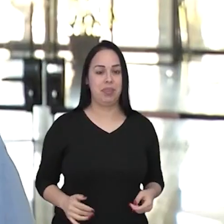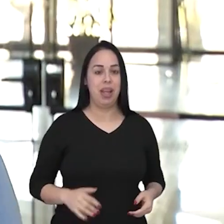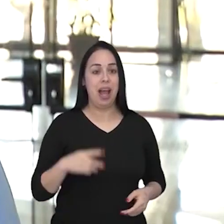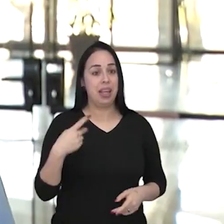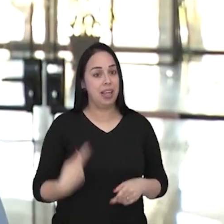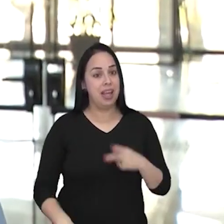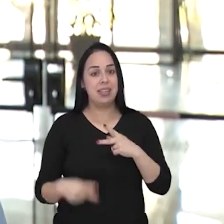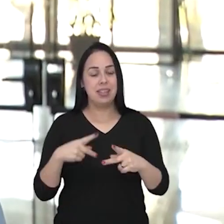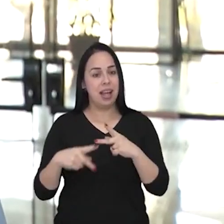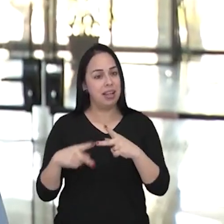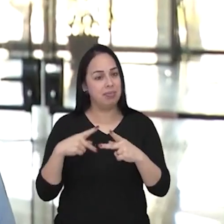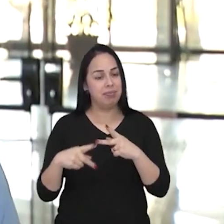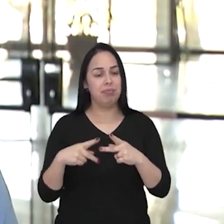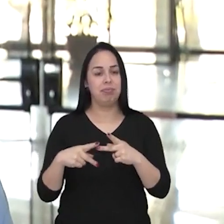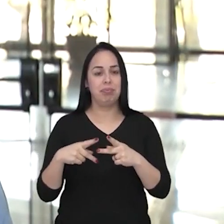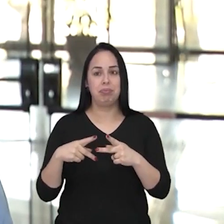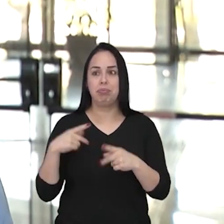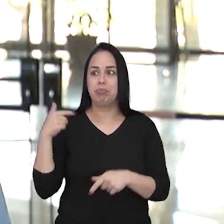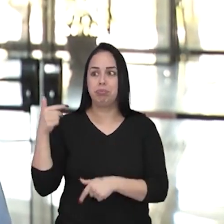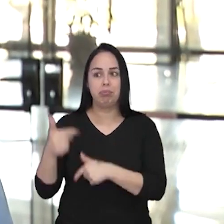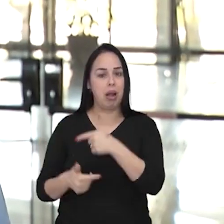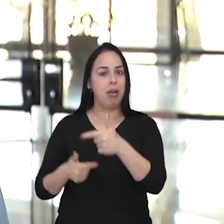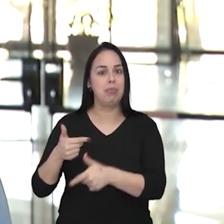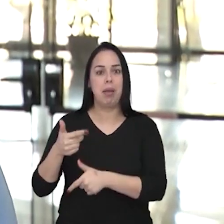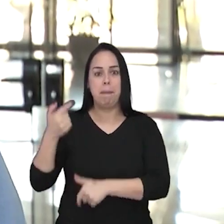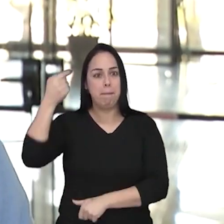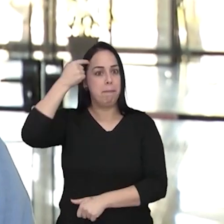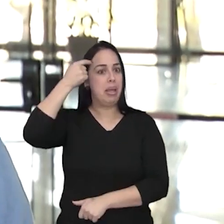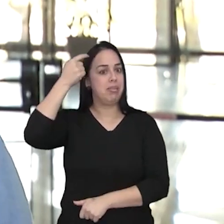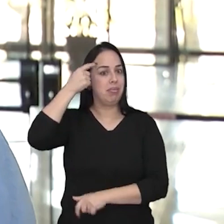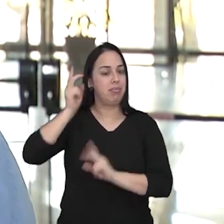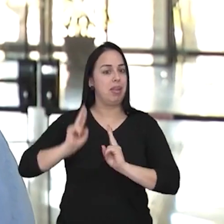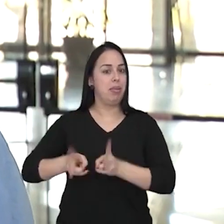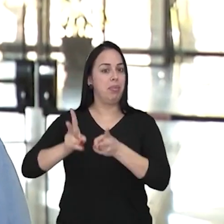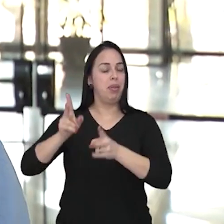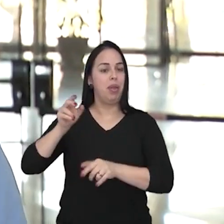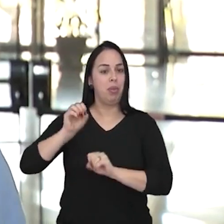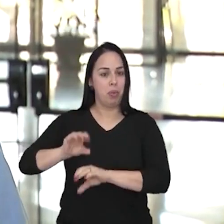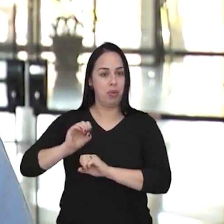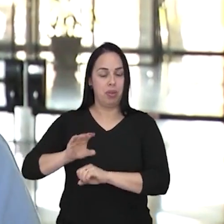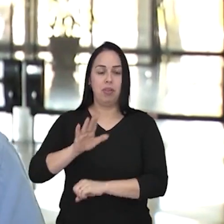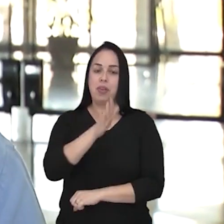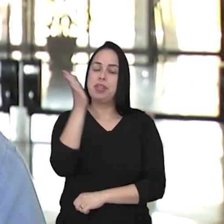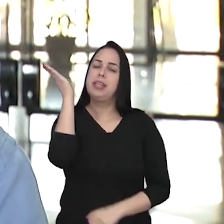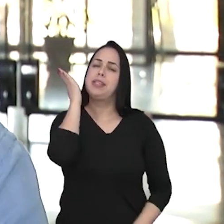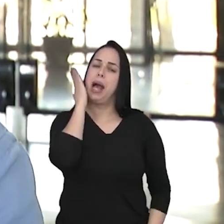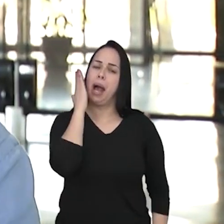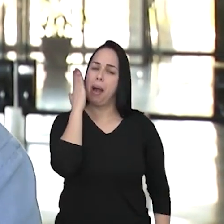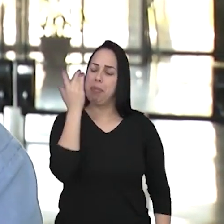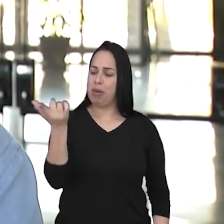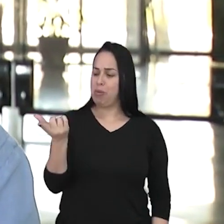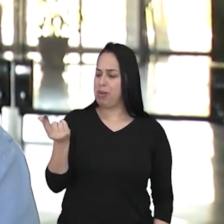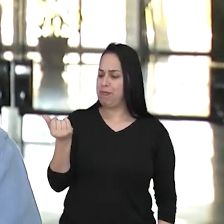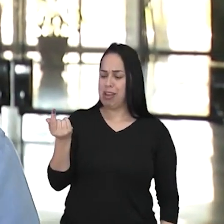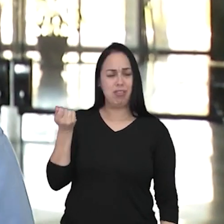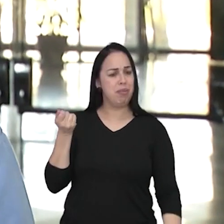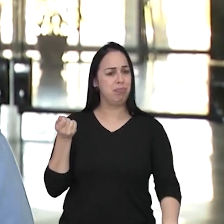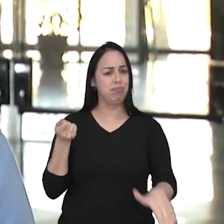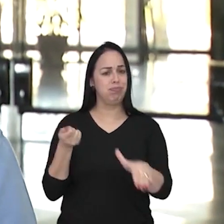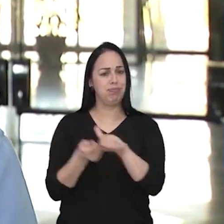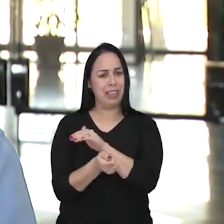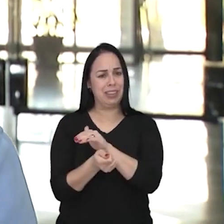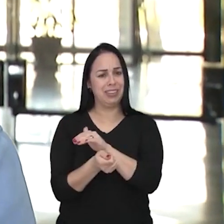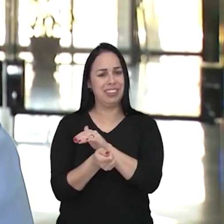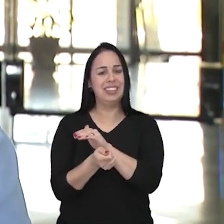A cidade de São José dos Campos é uma cidade que trabalha muito pela educação, né? Você sabe que um dos maiores investimentos da